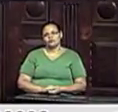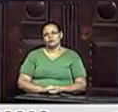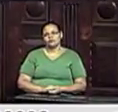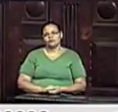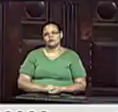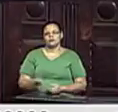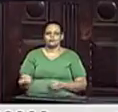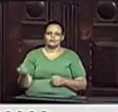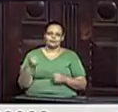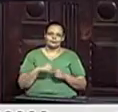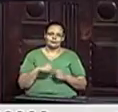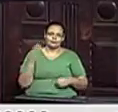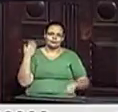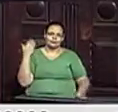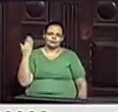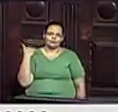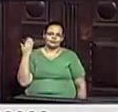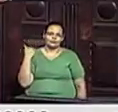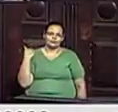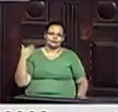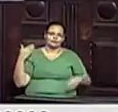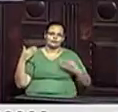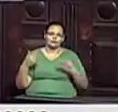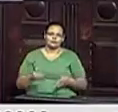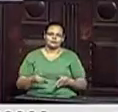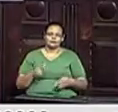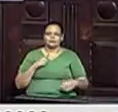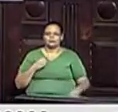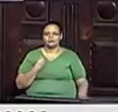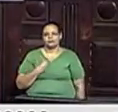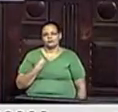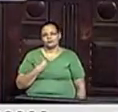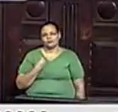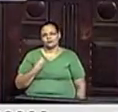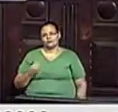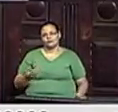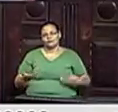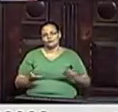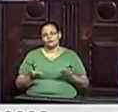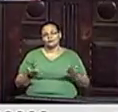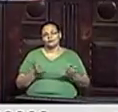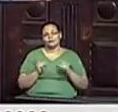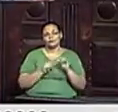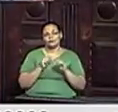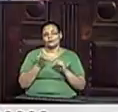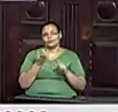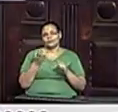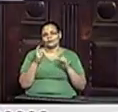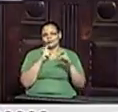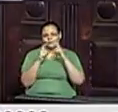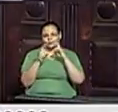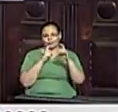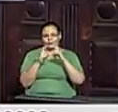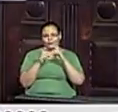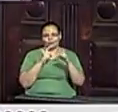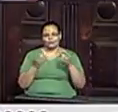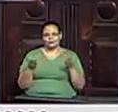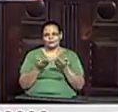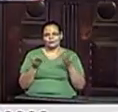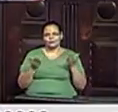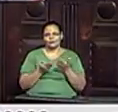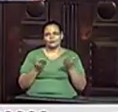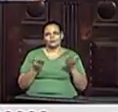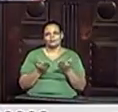voltando ao passado para chegar ao presente. O que se quer discutir hoje é